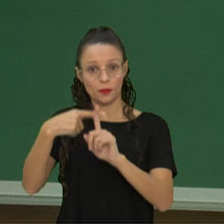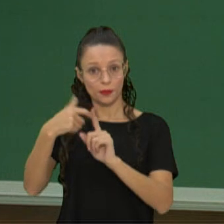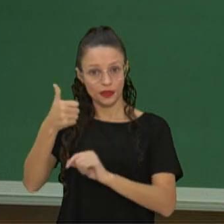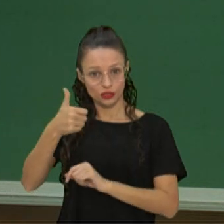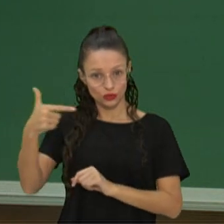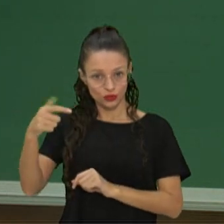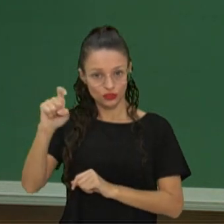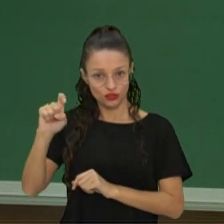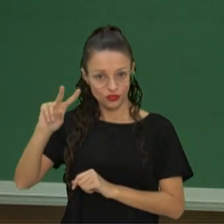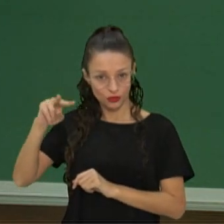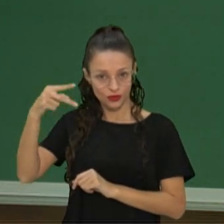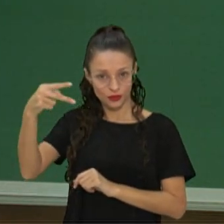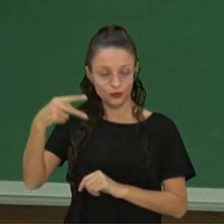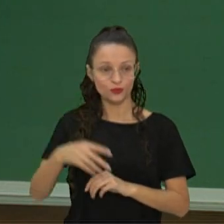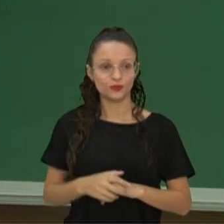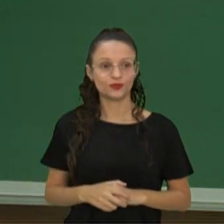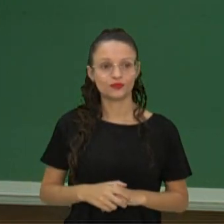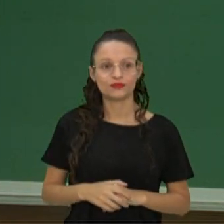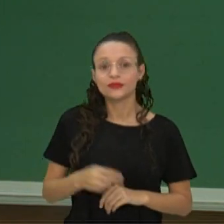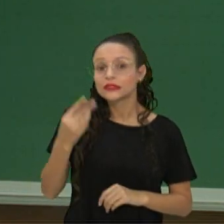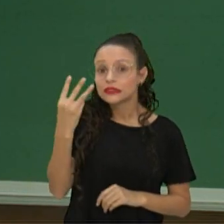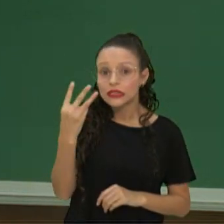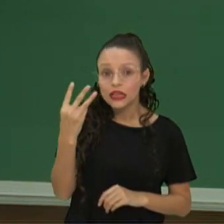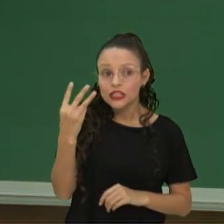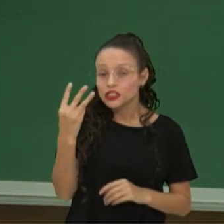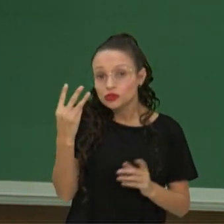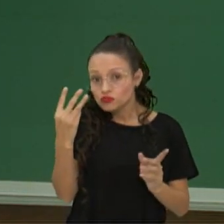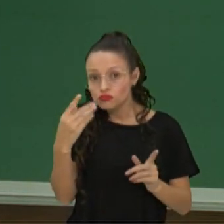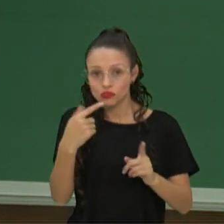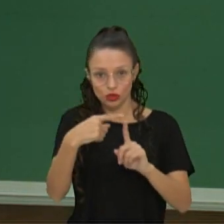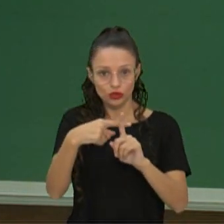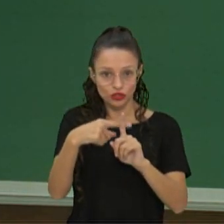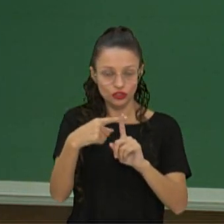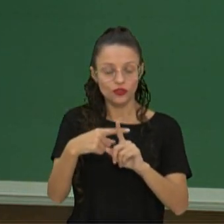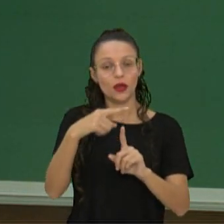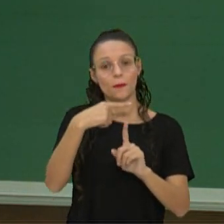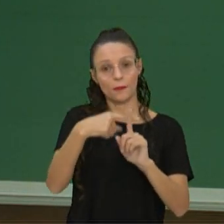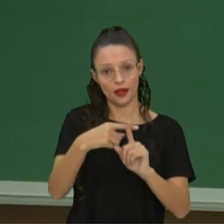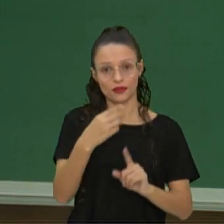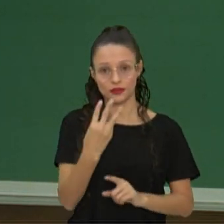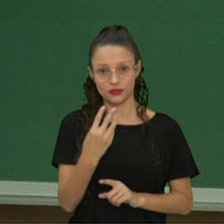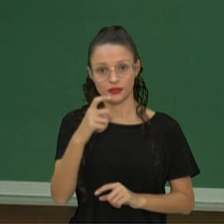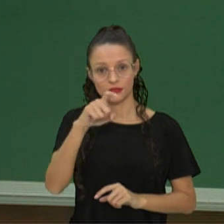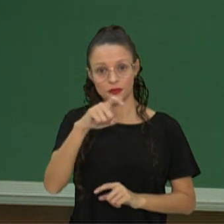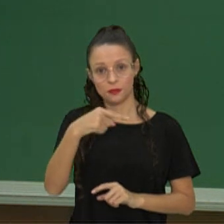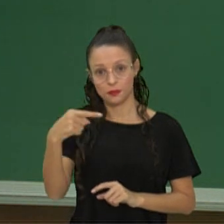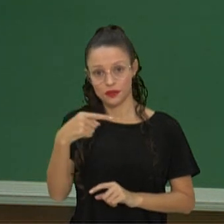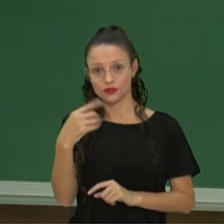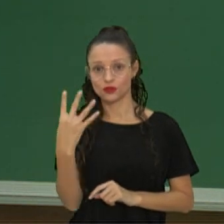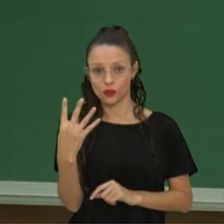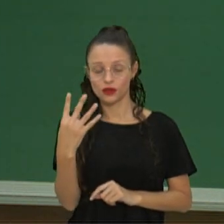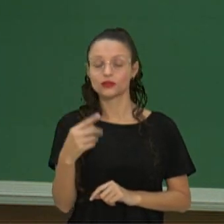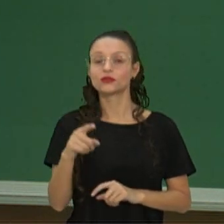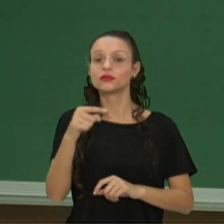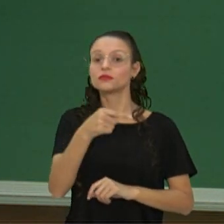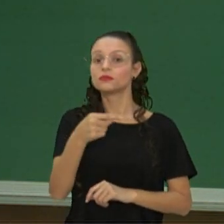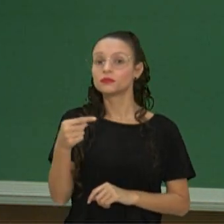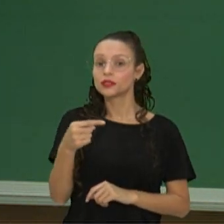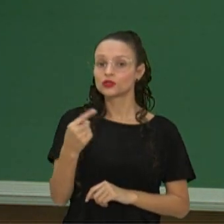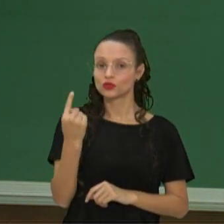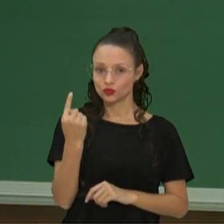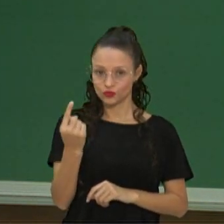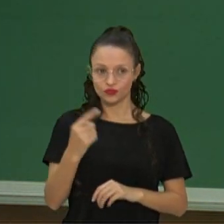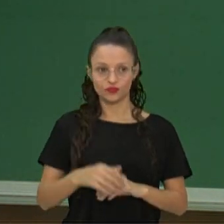ao quadrado. O 3 não tem sinal, então ele é positivo. Mais 3 menos 4 é menos